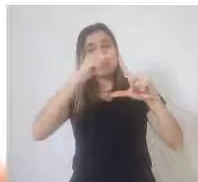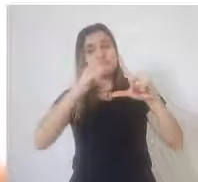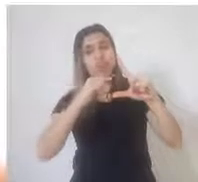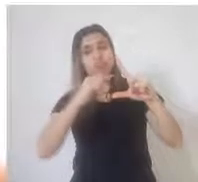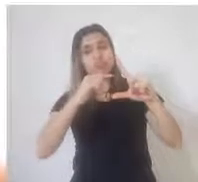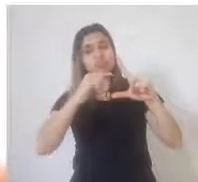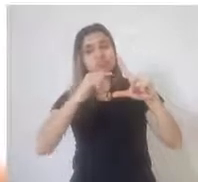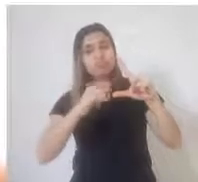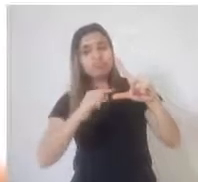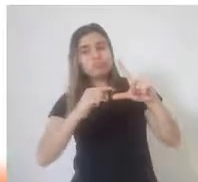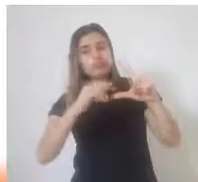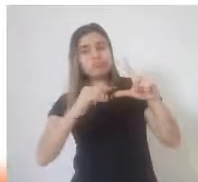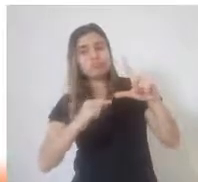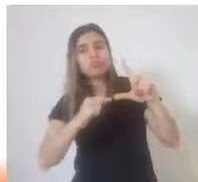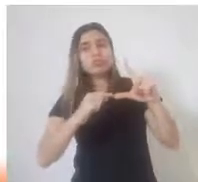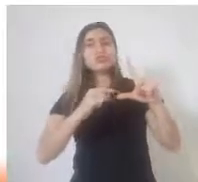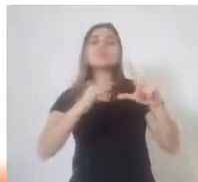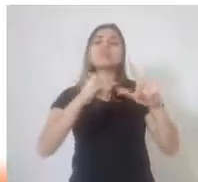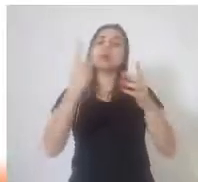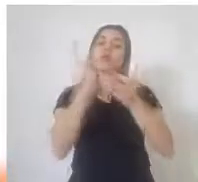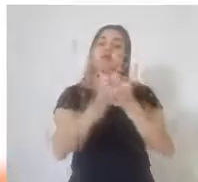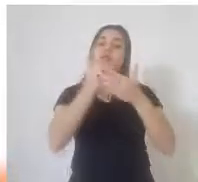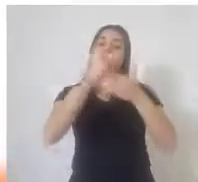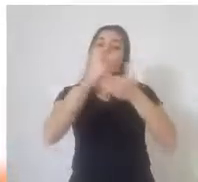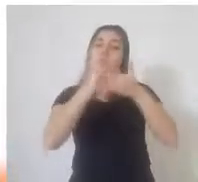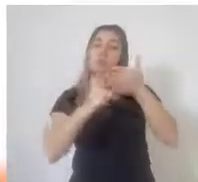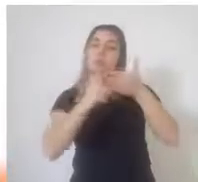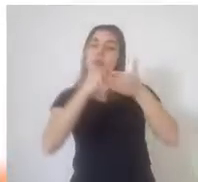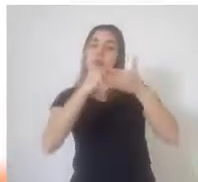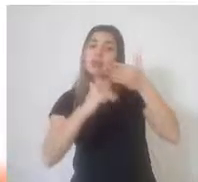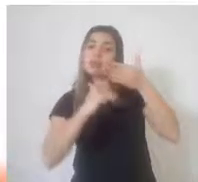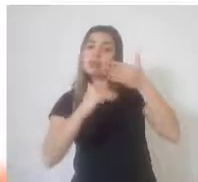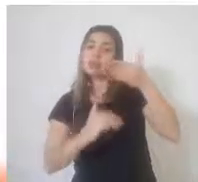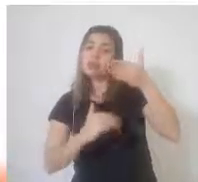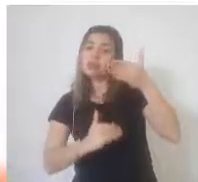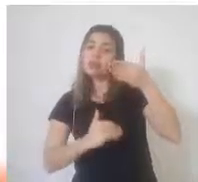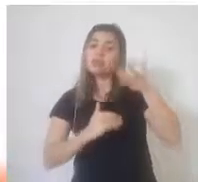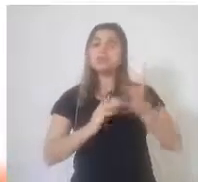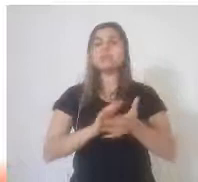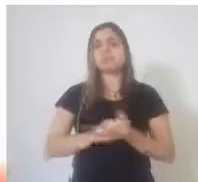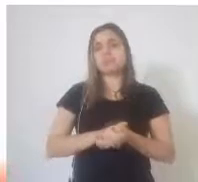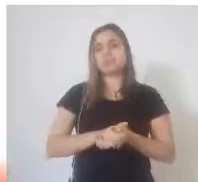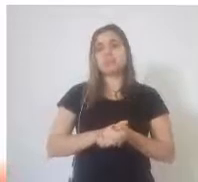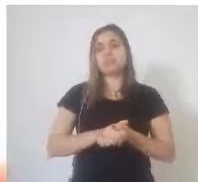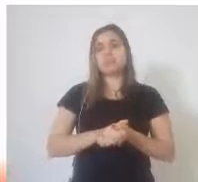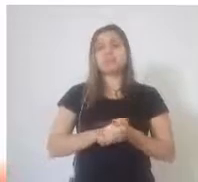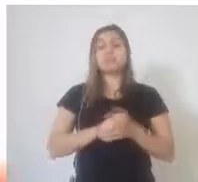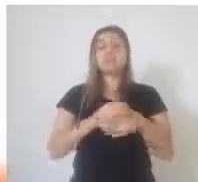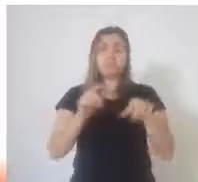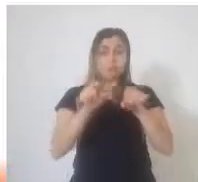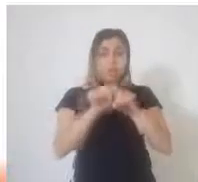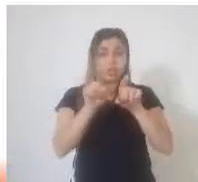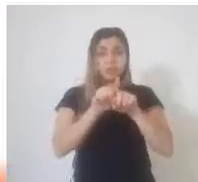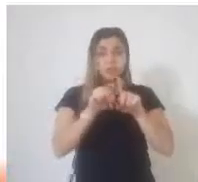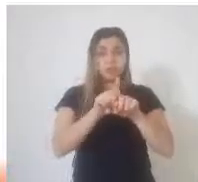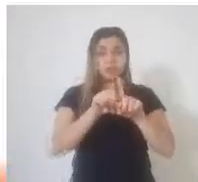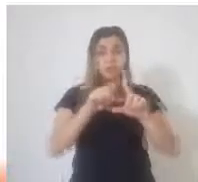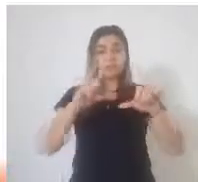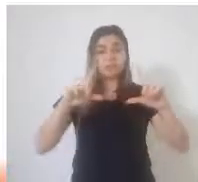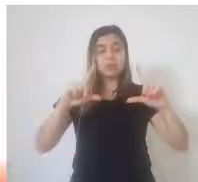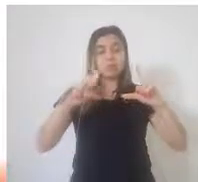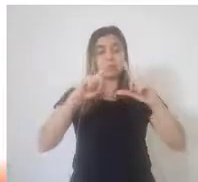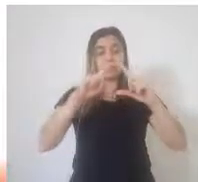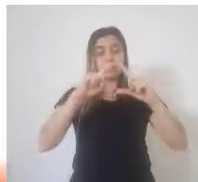né? Que é aqui, então, o intervalo de tempo e a área de estudo realizada. E, por